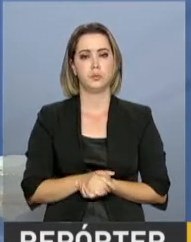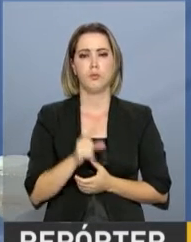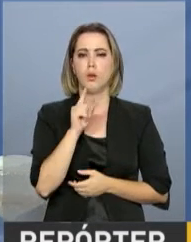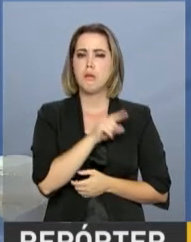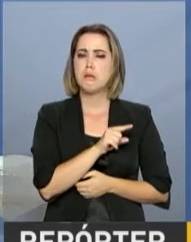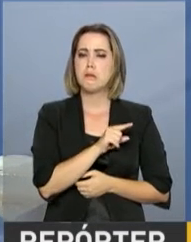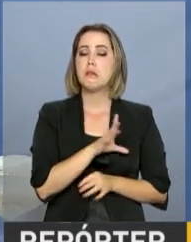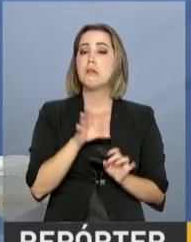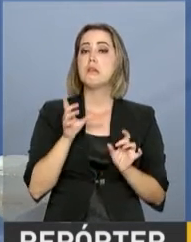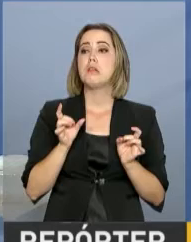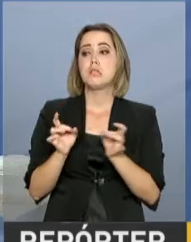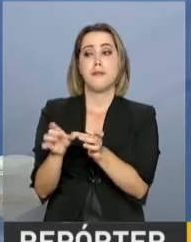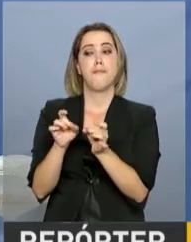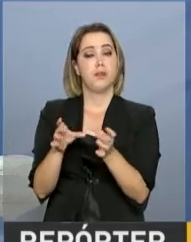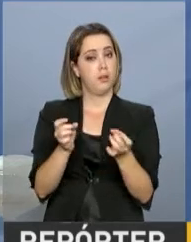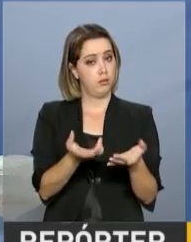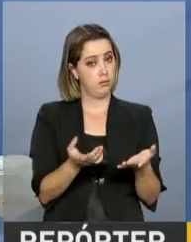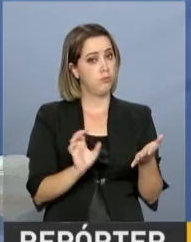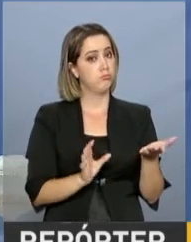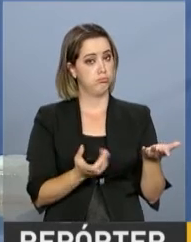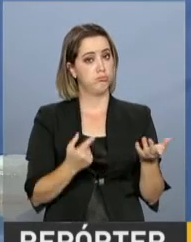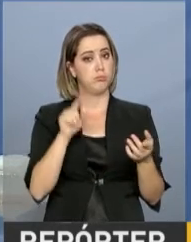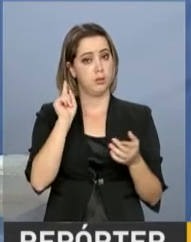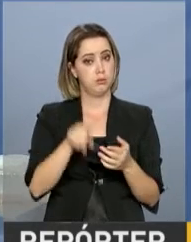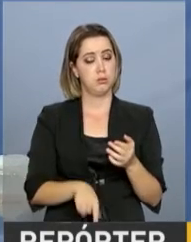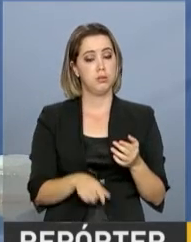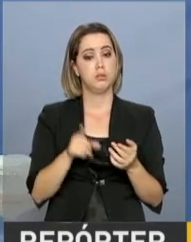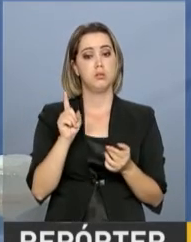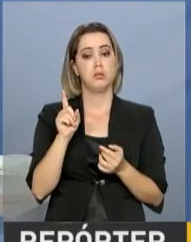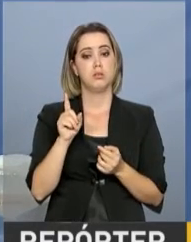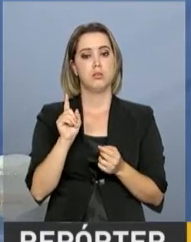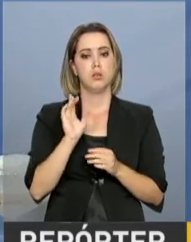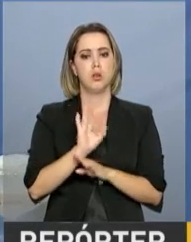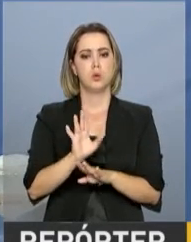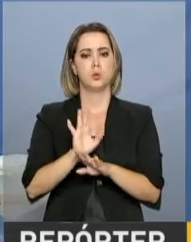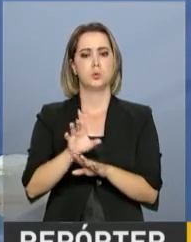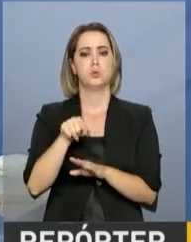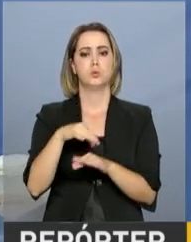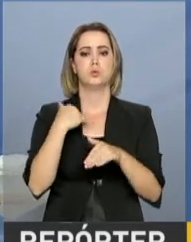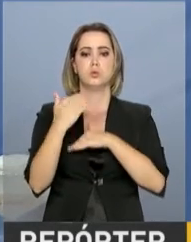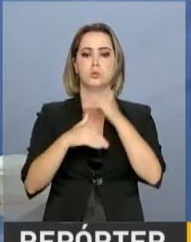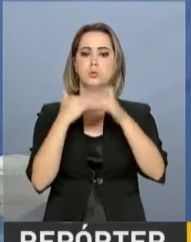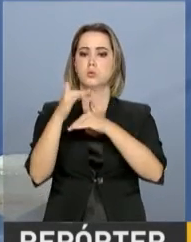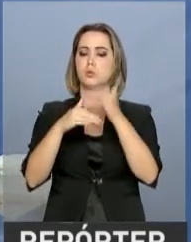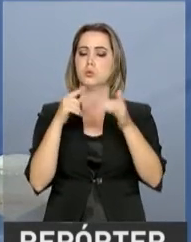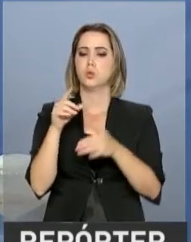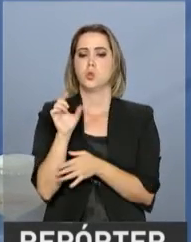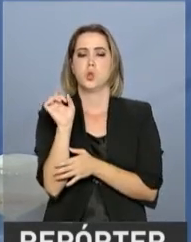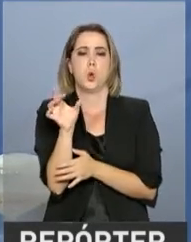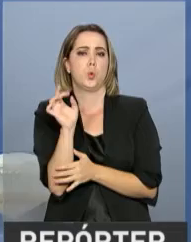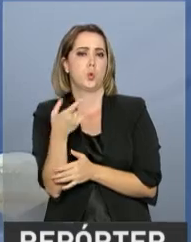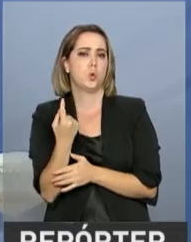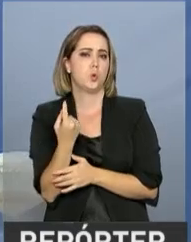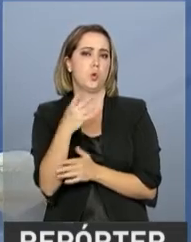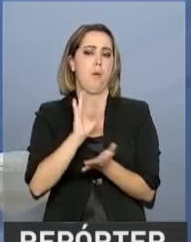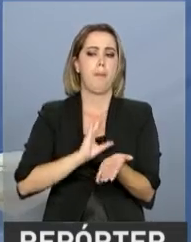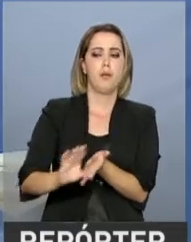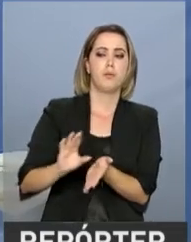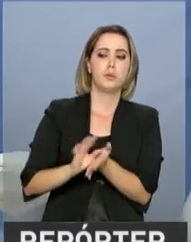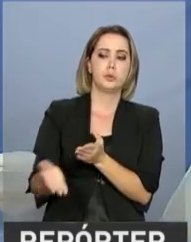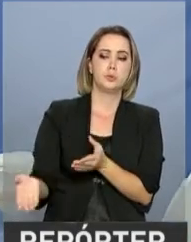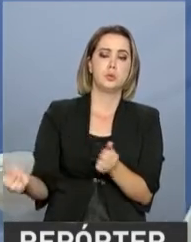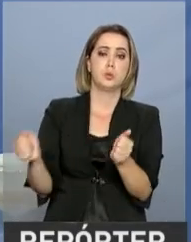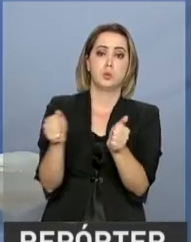leilões têm para fazer, assim, para colaborar fortemente para a retomada do crescimento, ele é enorme, não só pelos investimentos que eles